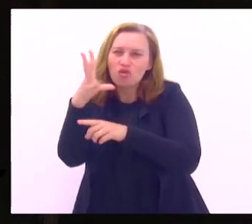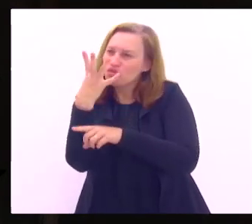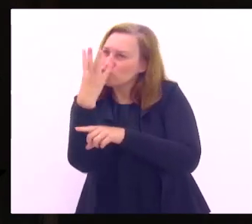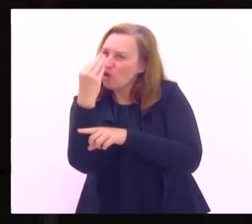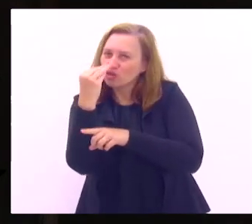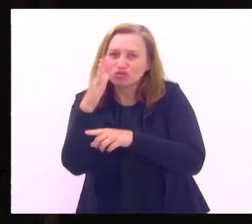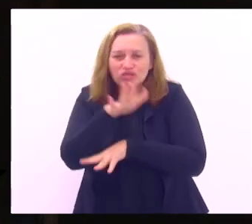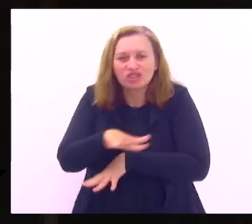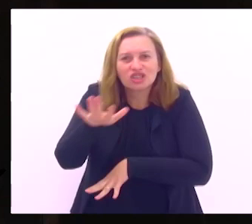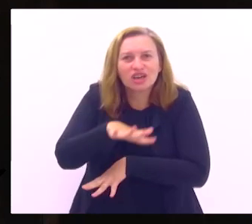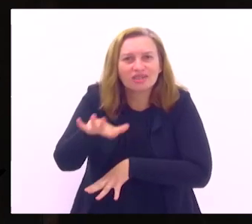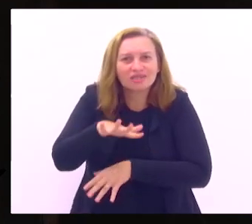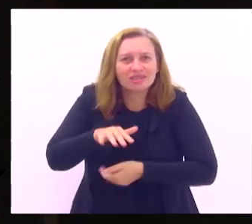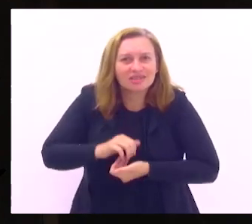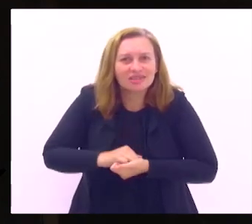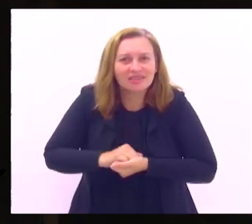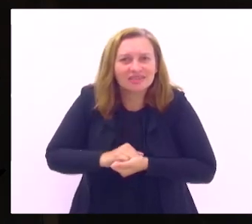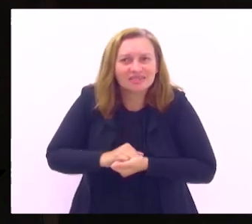crianças.